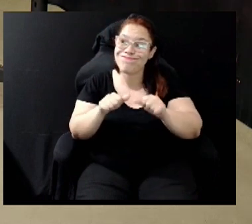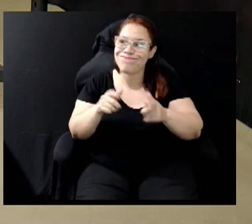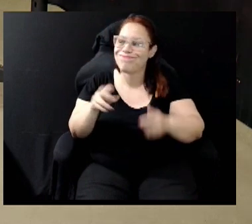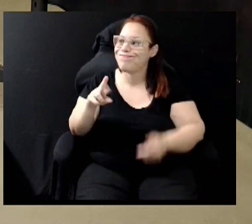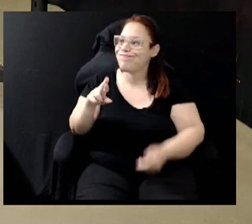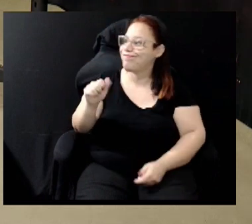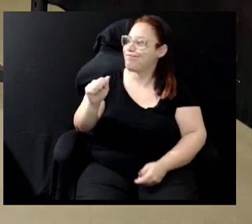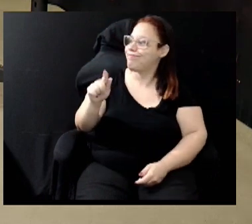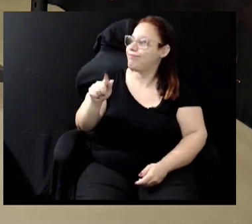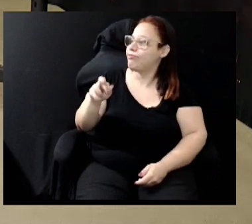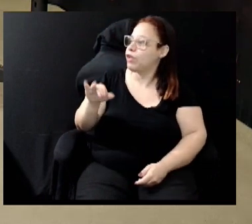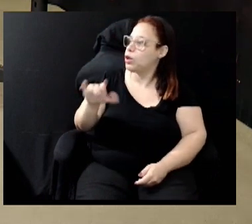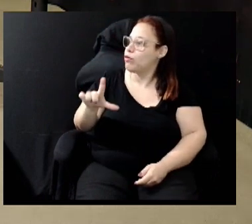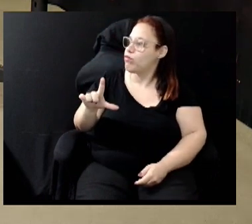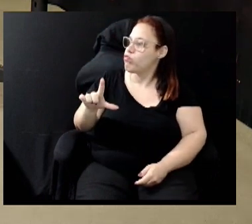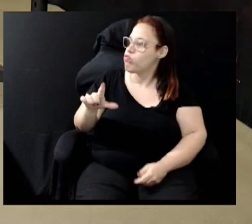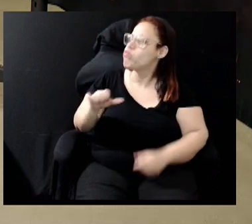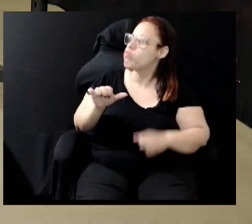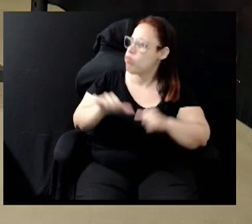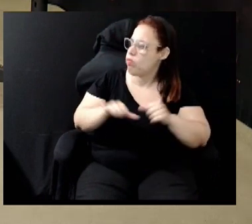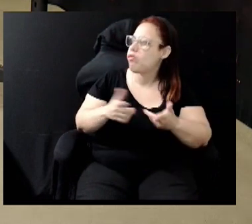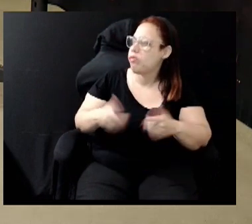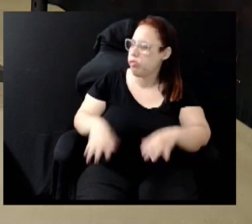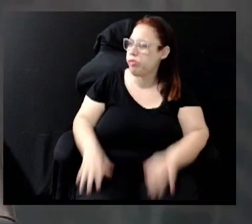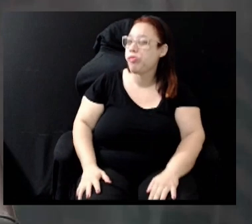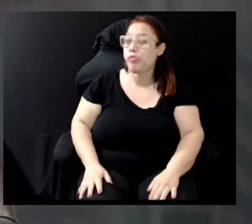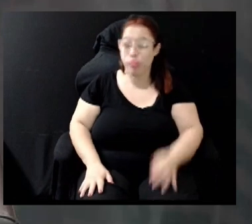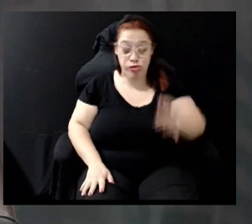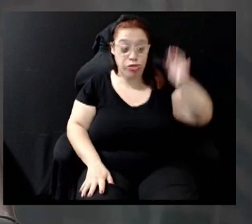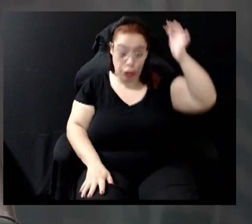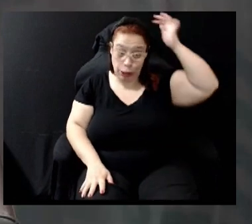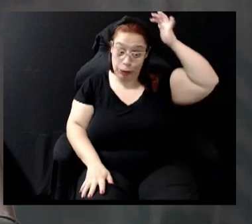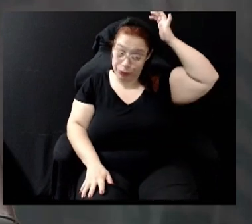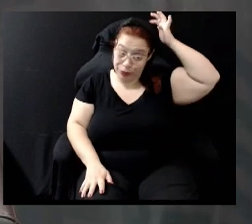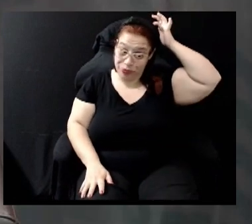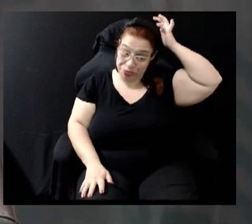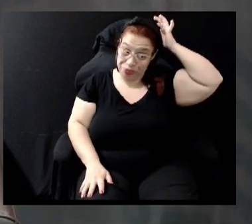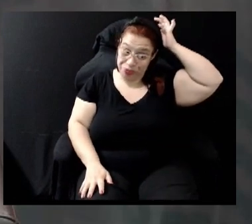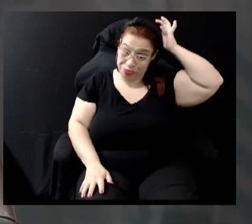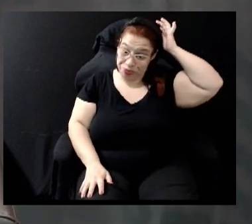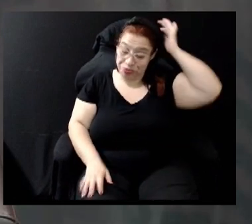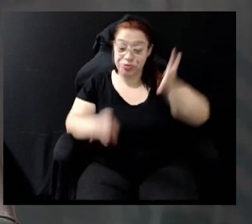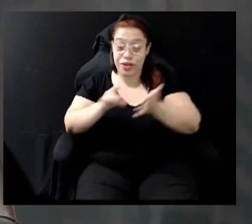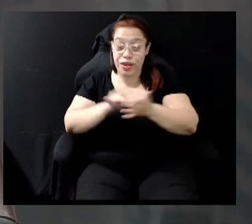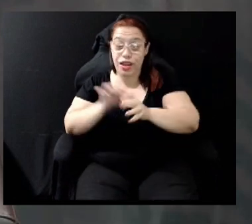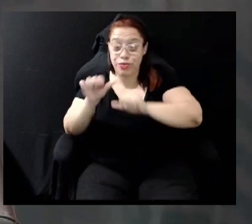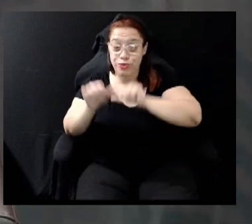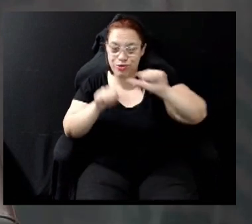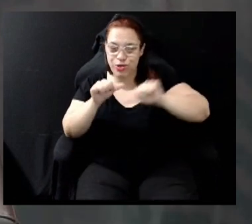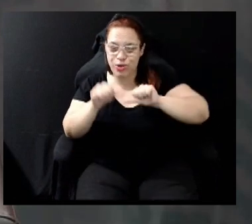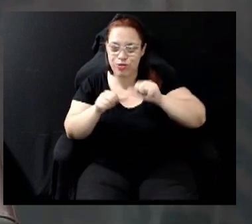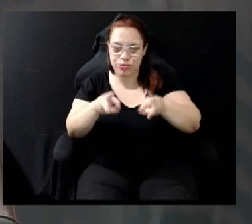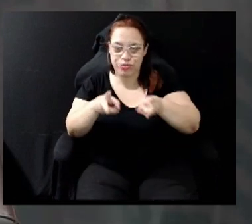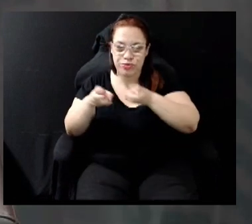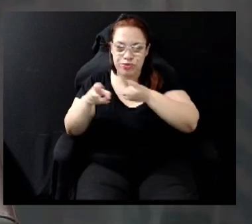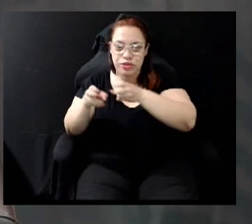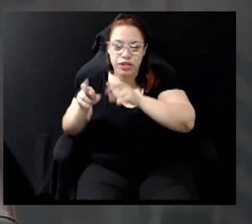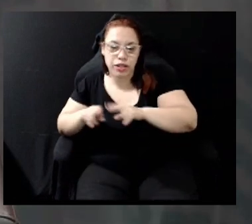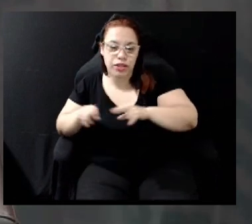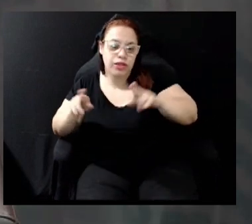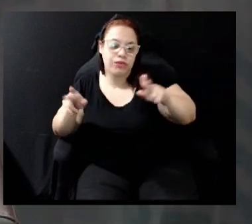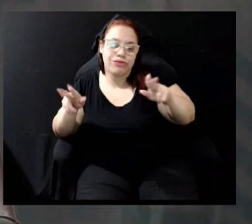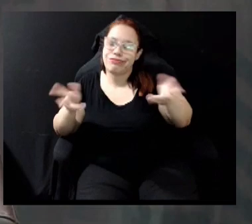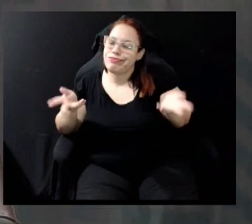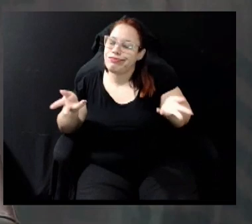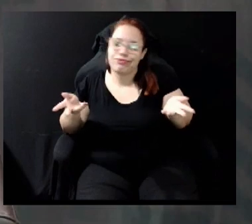Importante. Mudou um pouco, né? Mudou bastante. Mudou bastante porque a realidade mudou. É outra, então, né? As percepções são diferentes. Não adianta eu